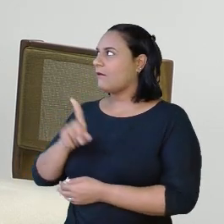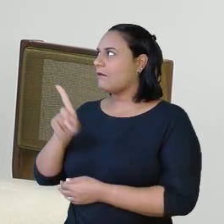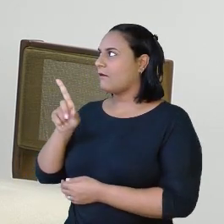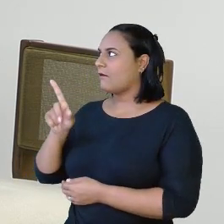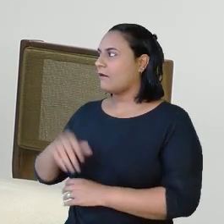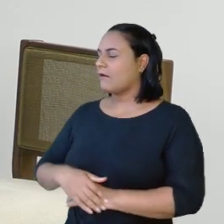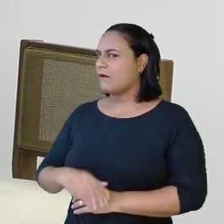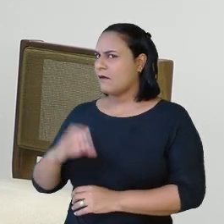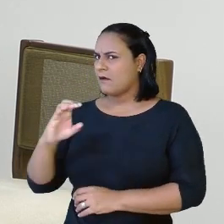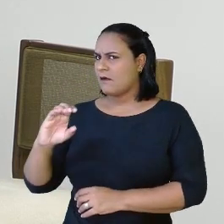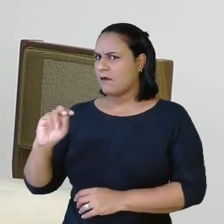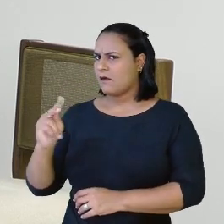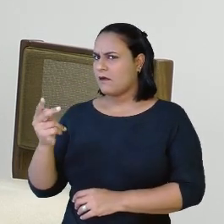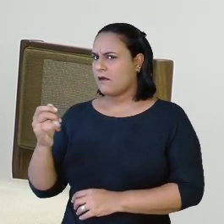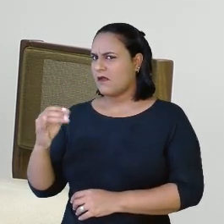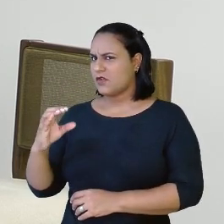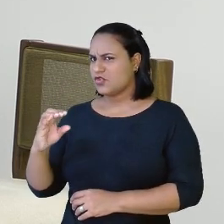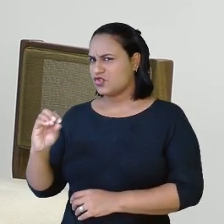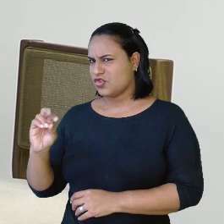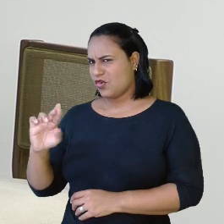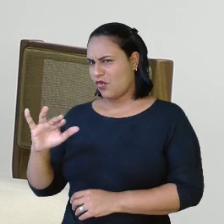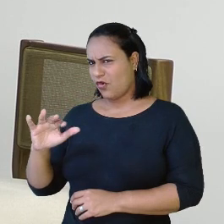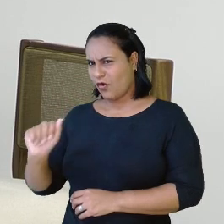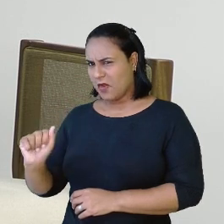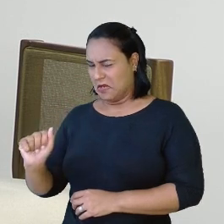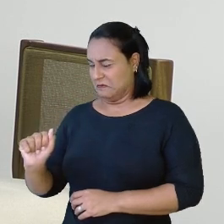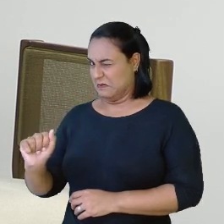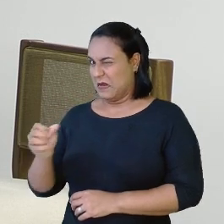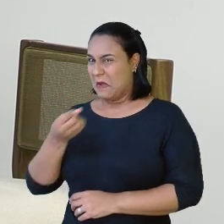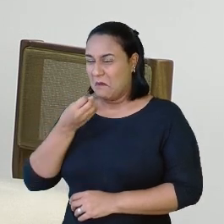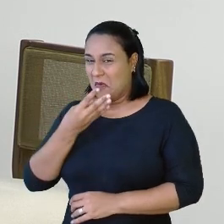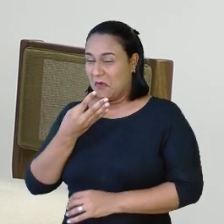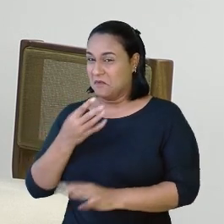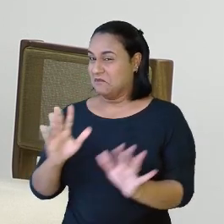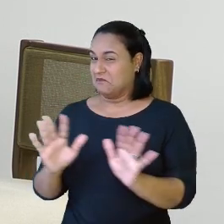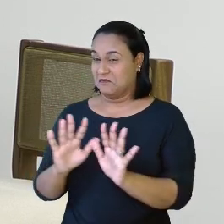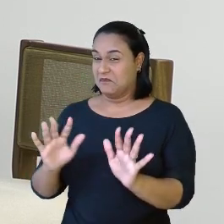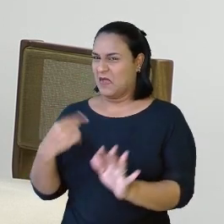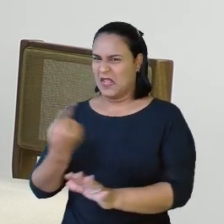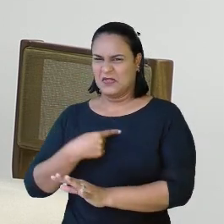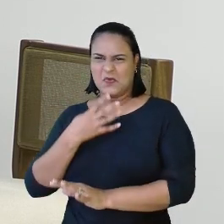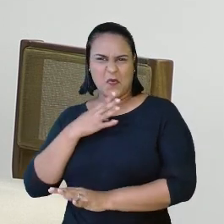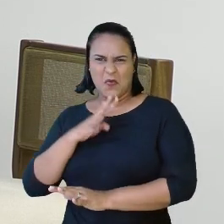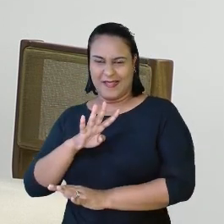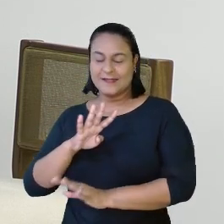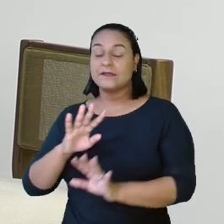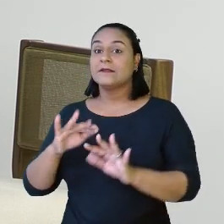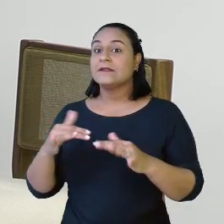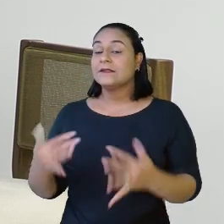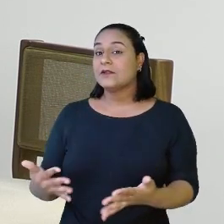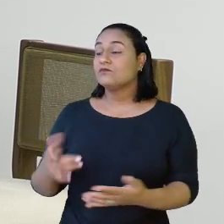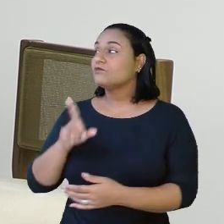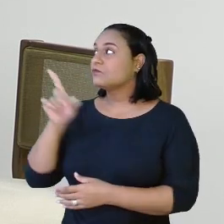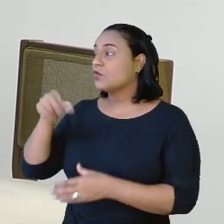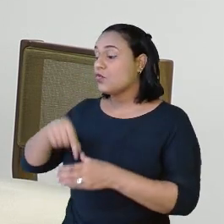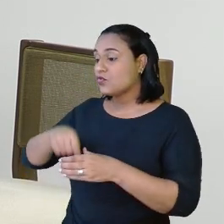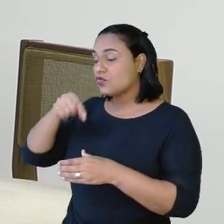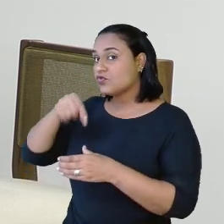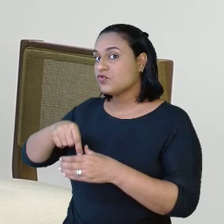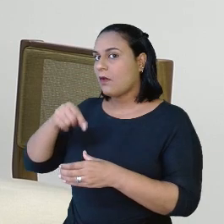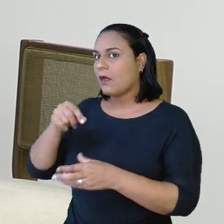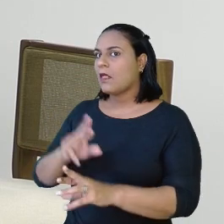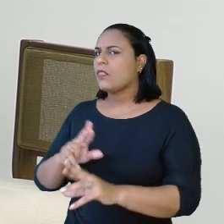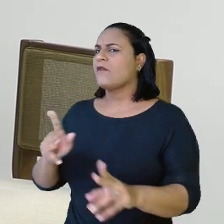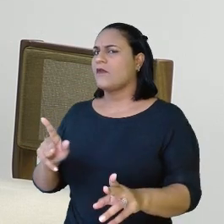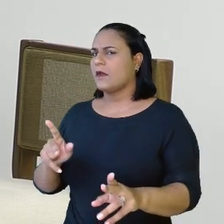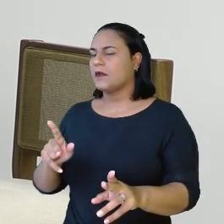não é de chicória. Não deve ser muito bom chicória, não. E nem é tão conhecido da gente assim, né? O nosso chá de hoje é um chá